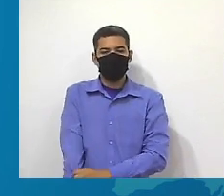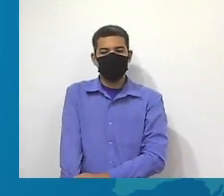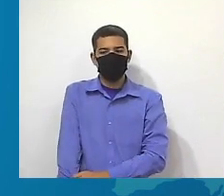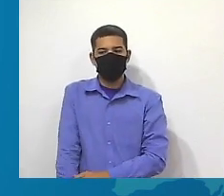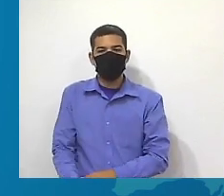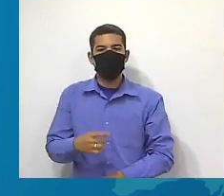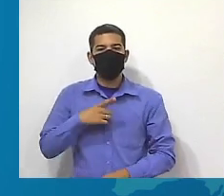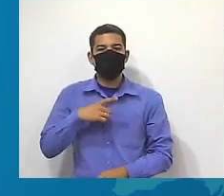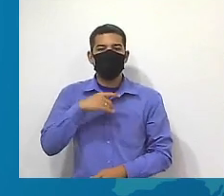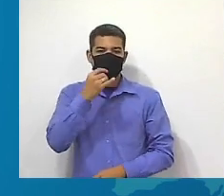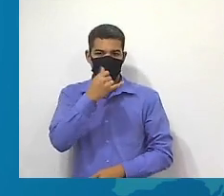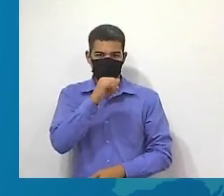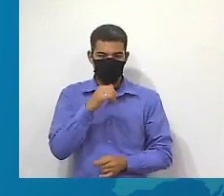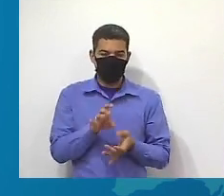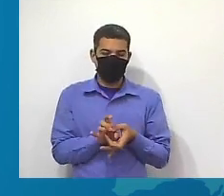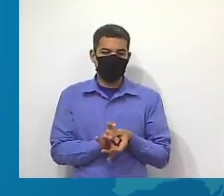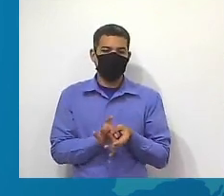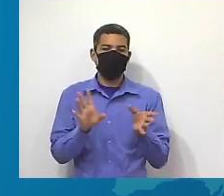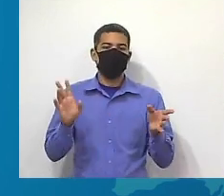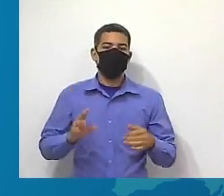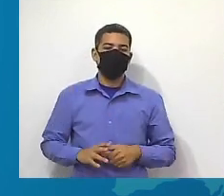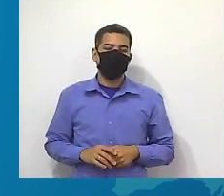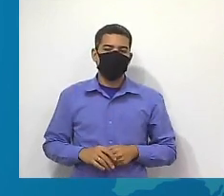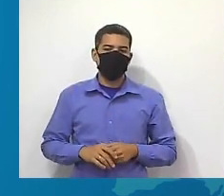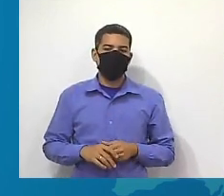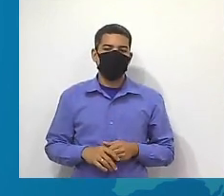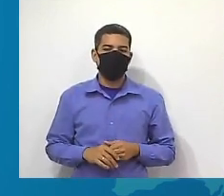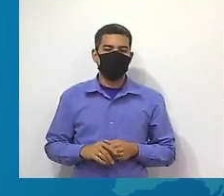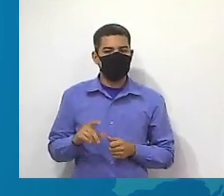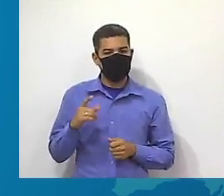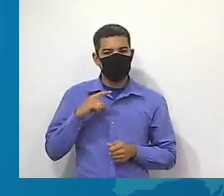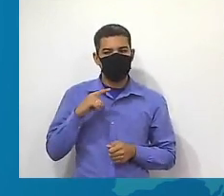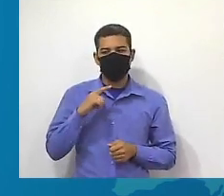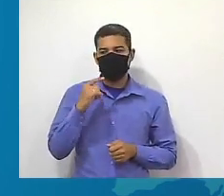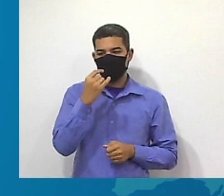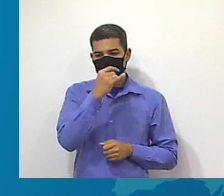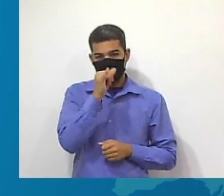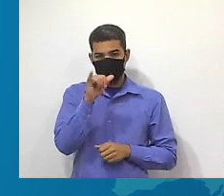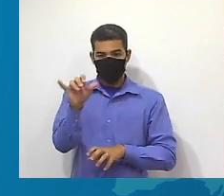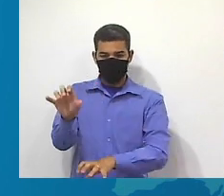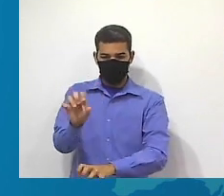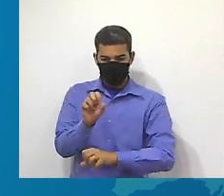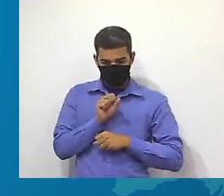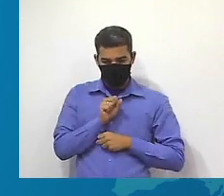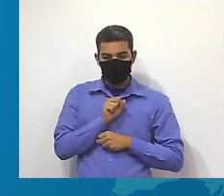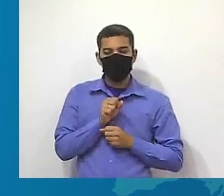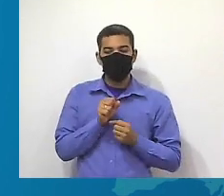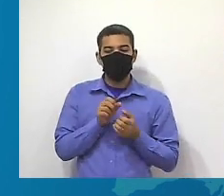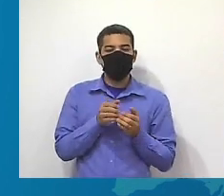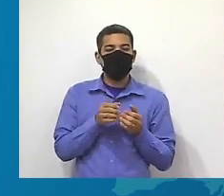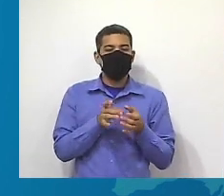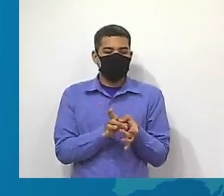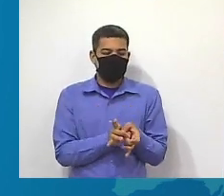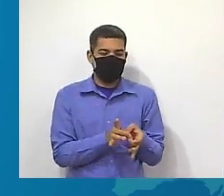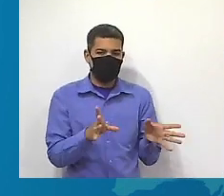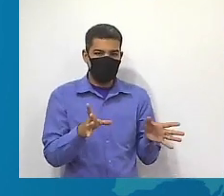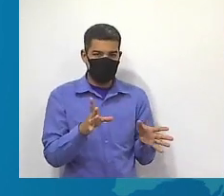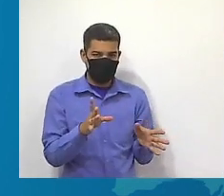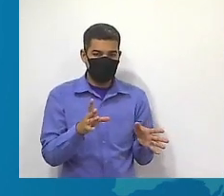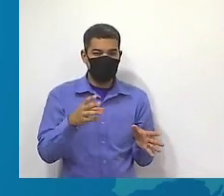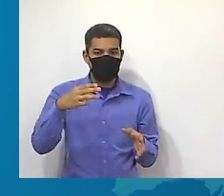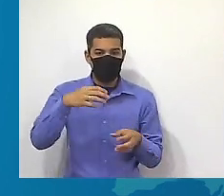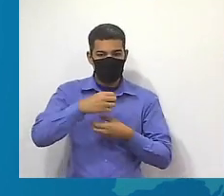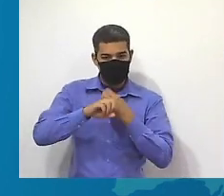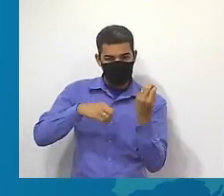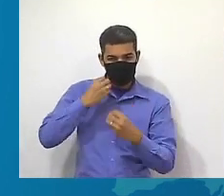ser liberada. De acordo com o tanto de energia que eu precisei absorver para separar as moléculas de água e separar